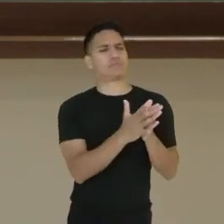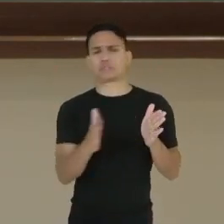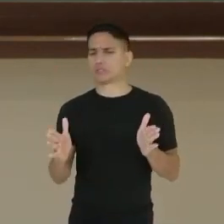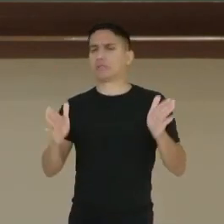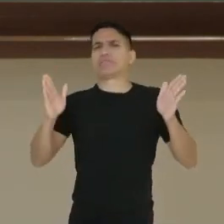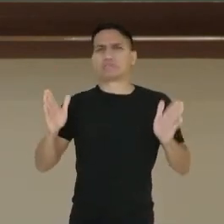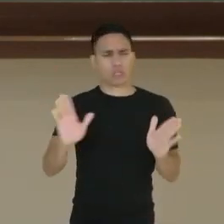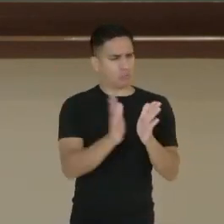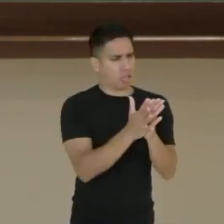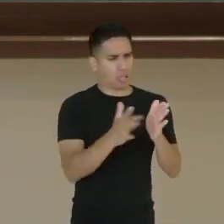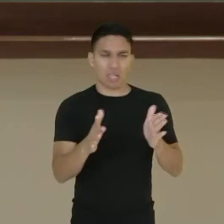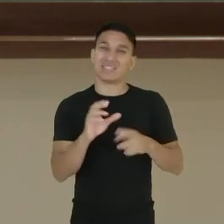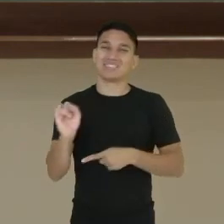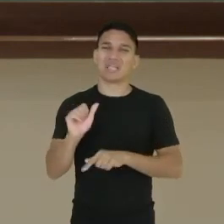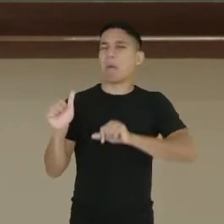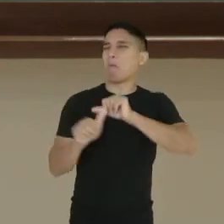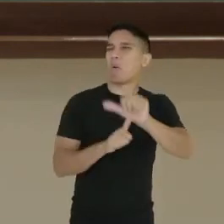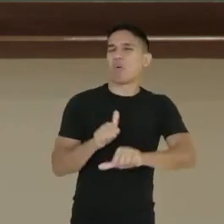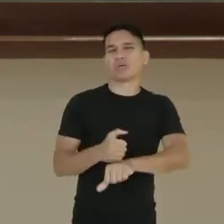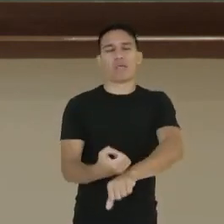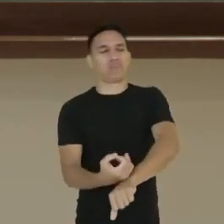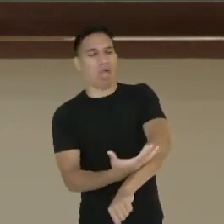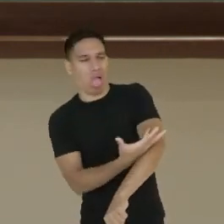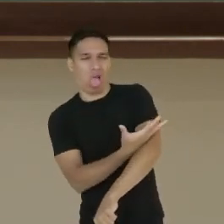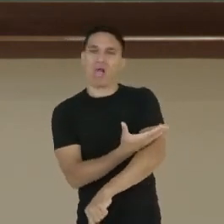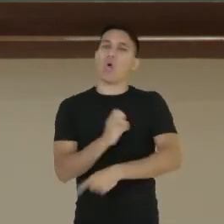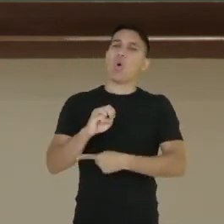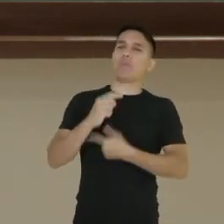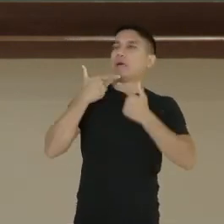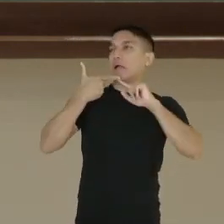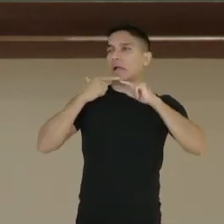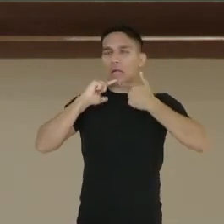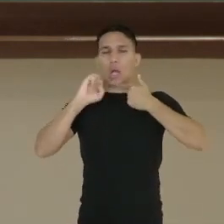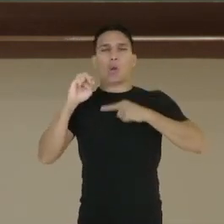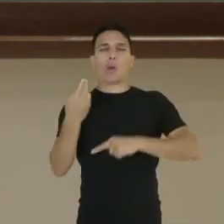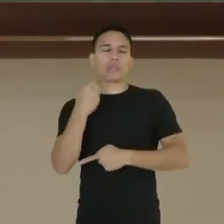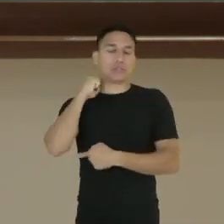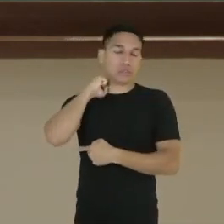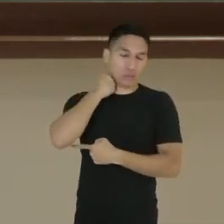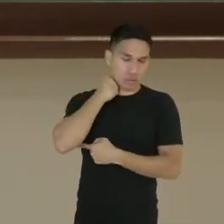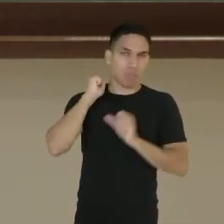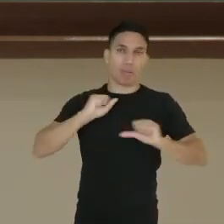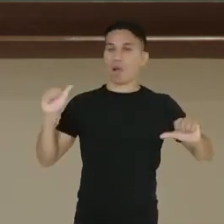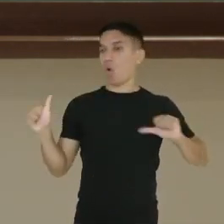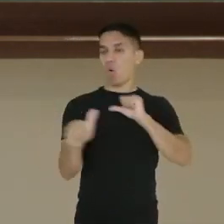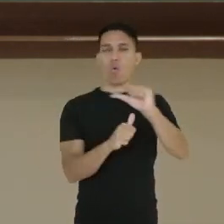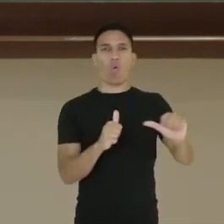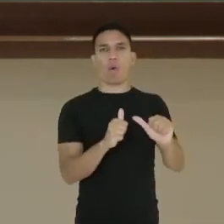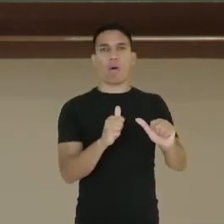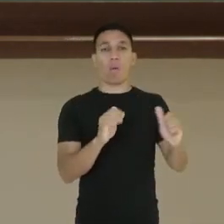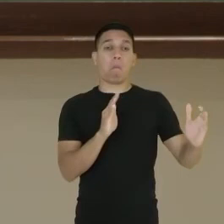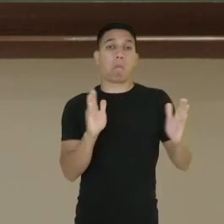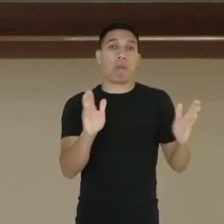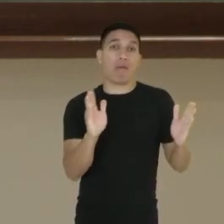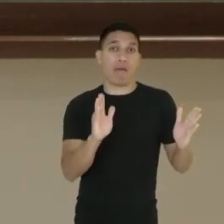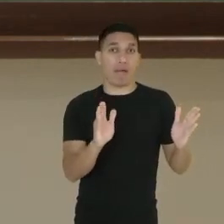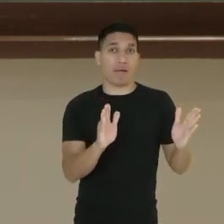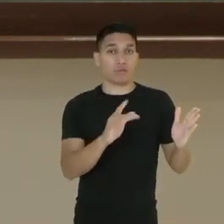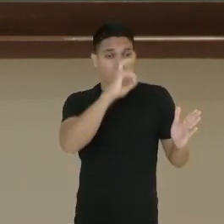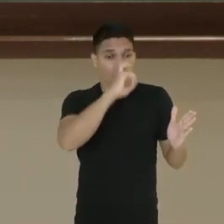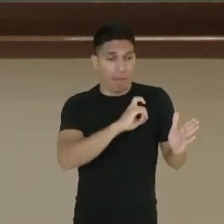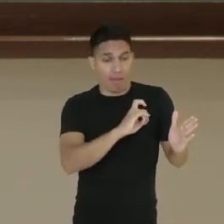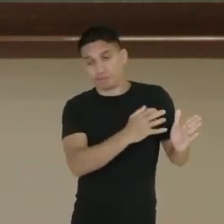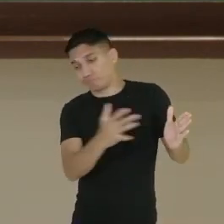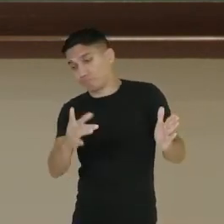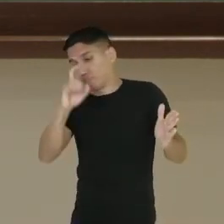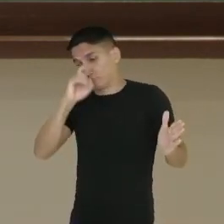de humor, uma situação de estresse, algum remédio que ela tome, pode alterar esse ciclo menstrual. E aí, alterando o